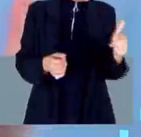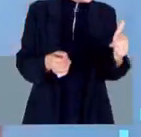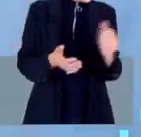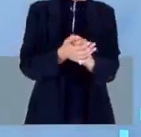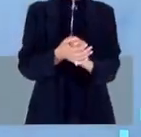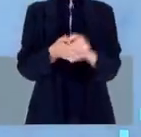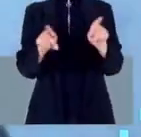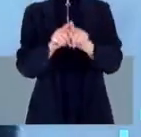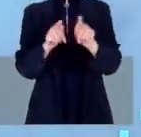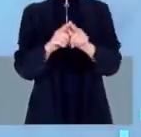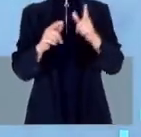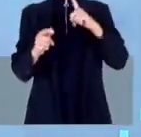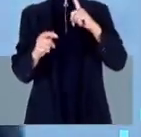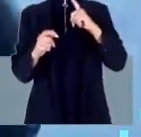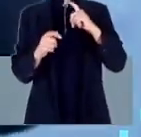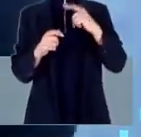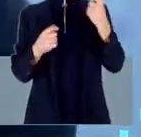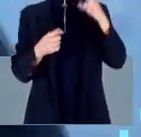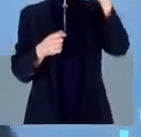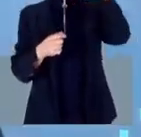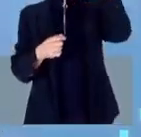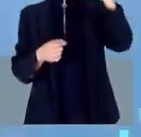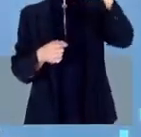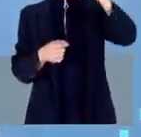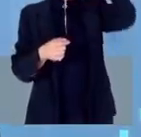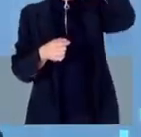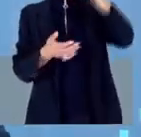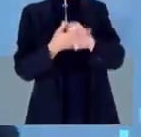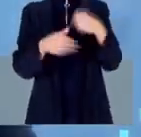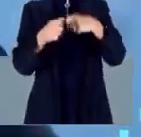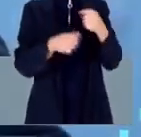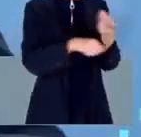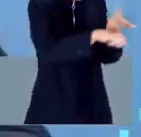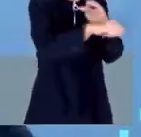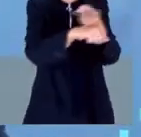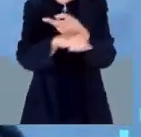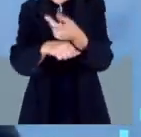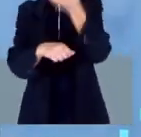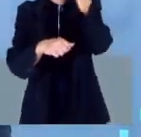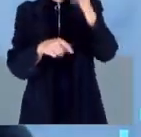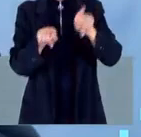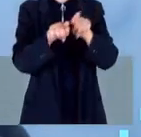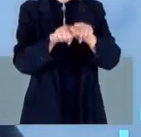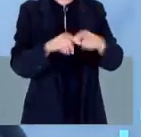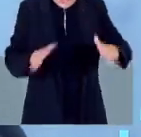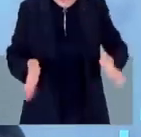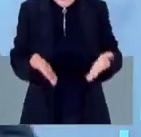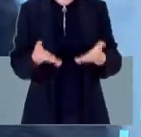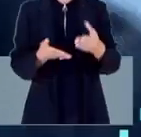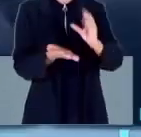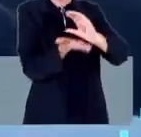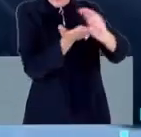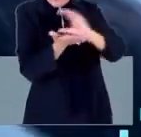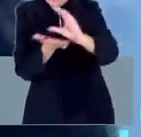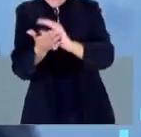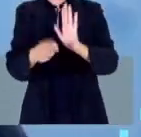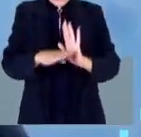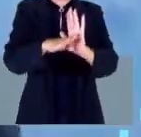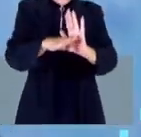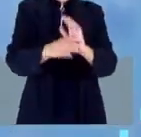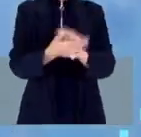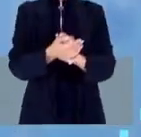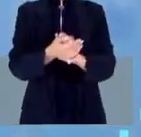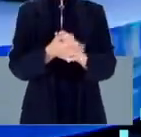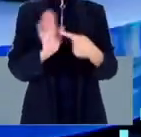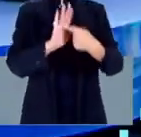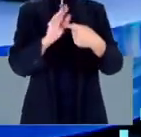extremamente talentosos nós temos que buscar essas pessoas e Patrocinar incentivar essas pessoas a colocar o que